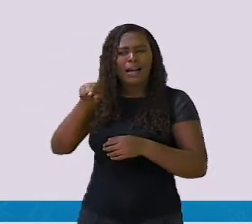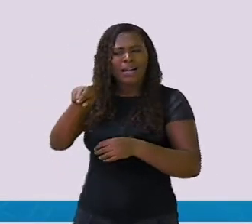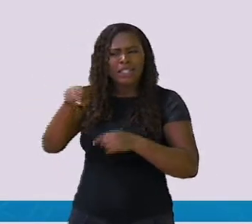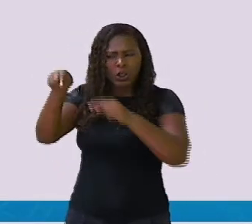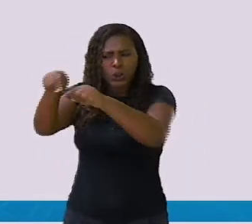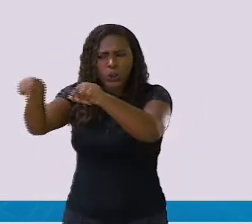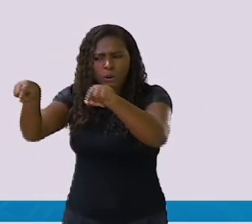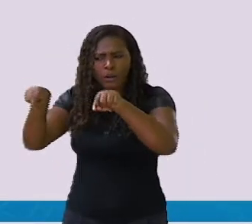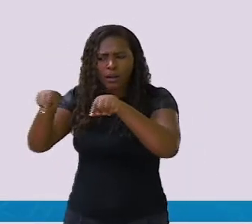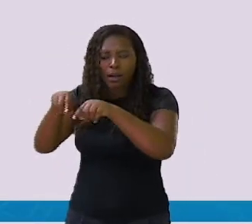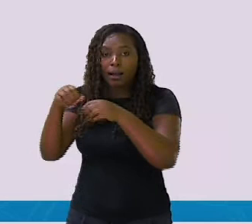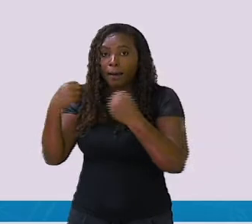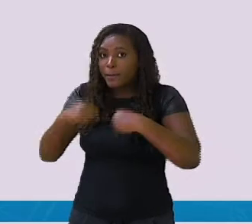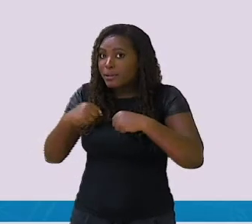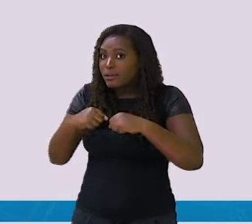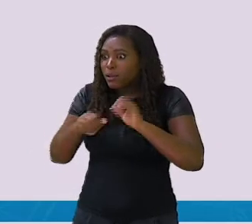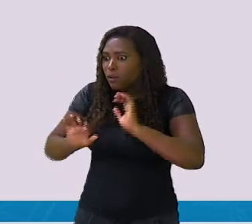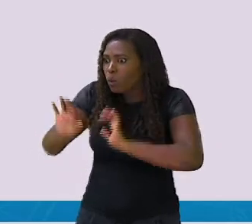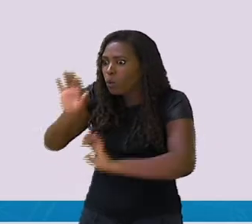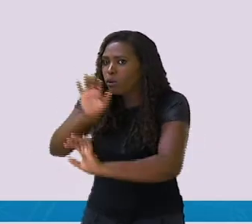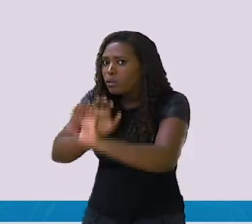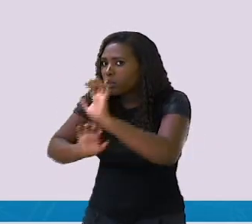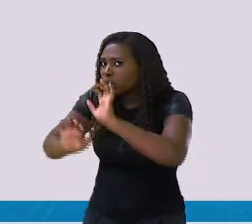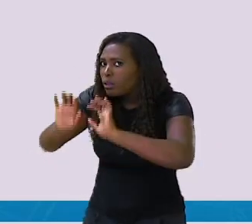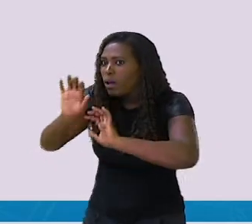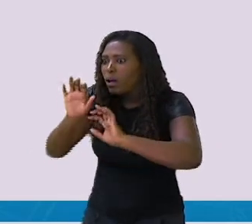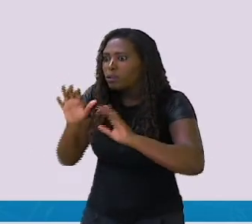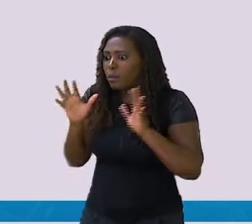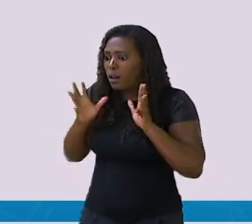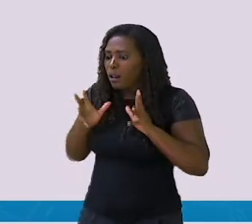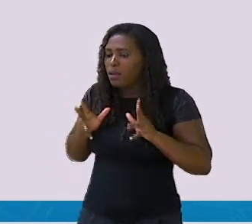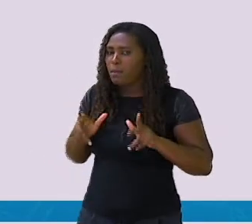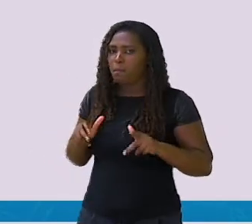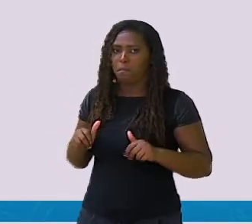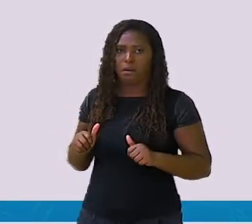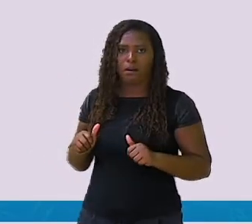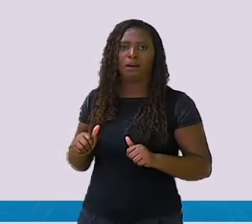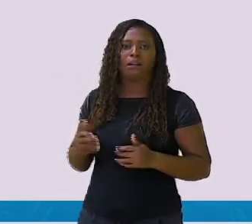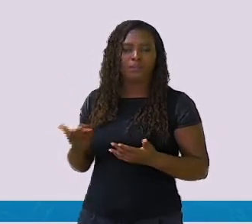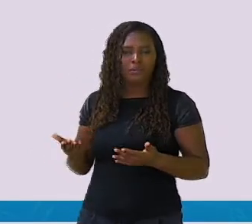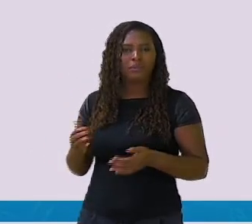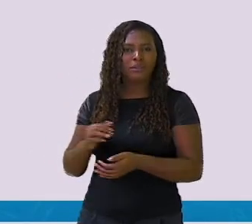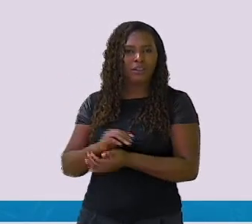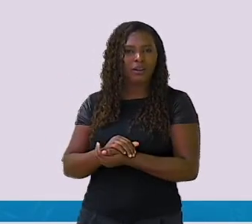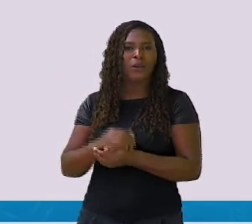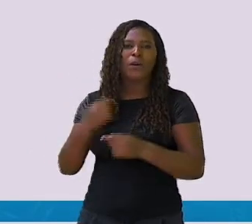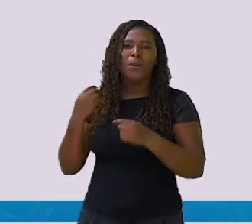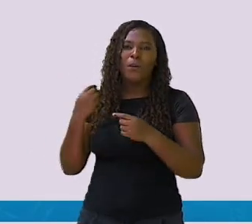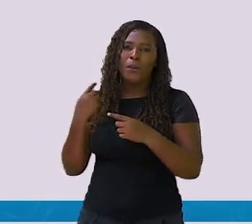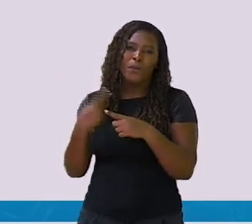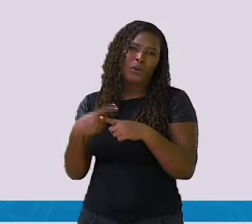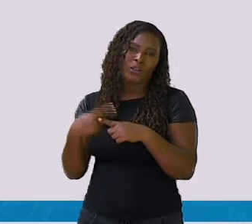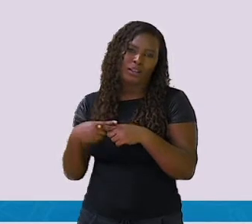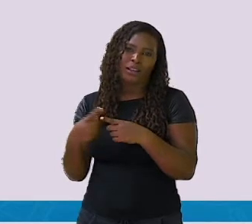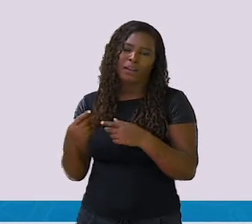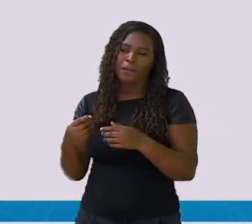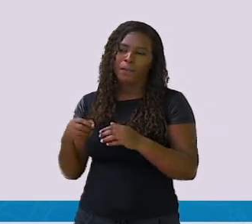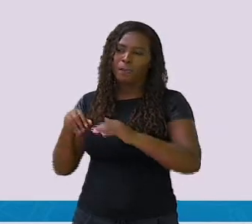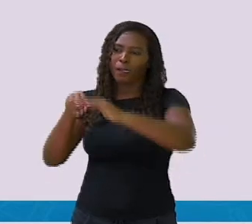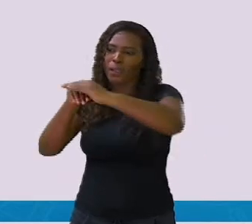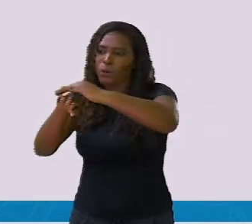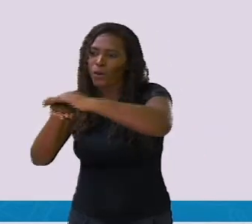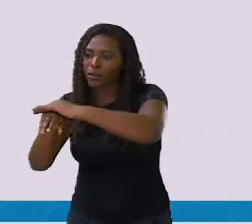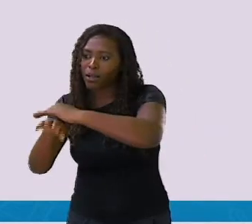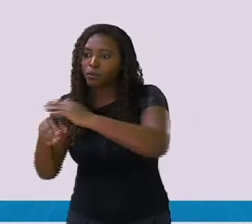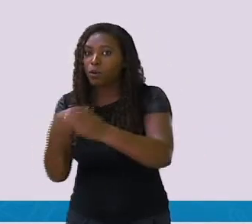limpar, para manusear. Então, eram bem respeitados esses lugares. E aí, quem tinha acesso? Somente as pessoas